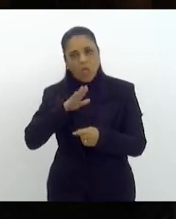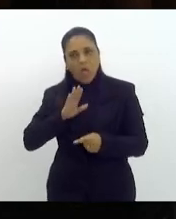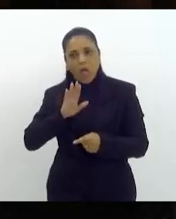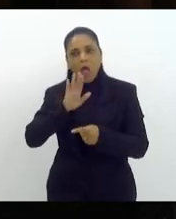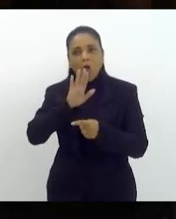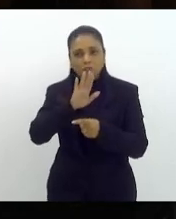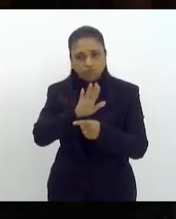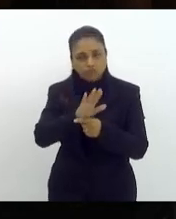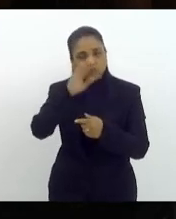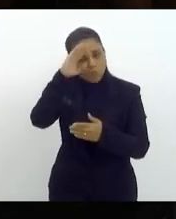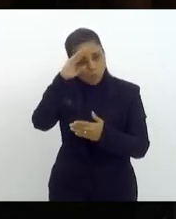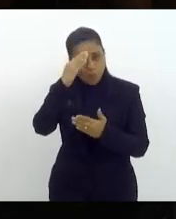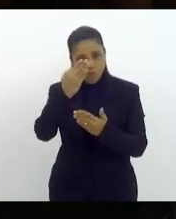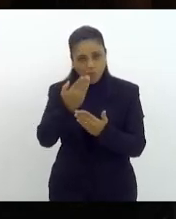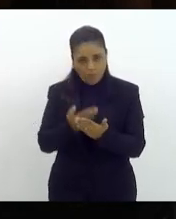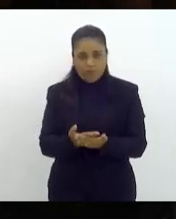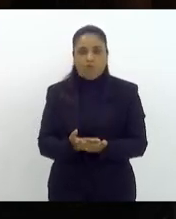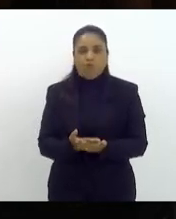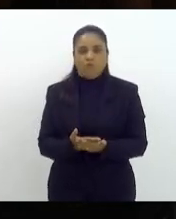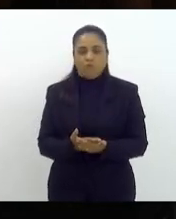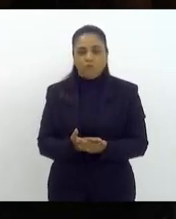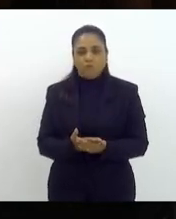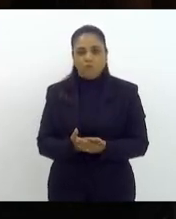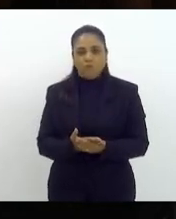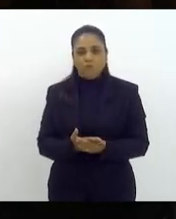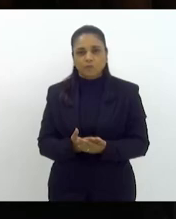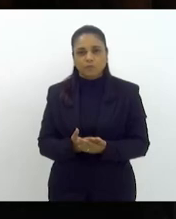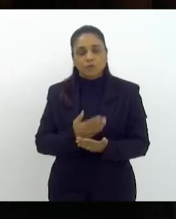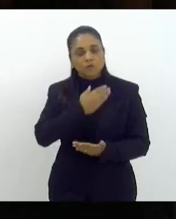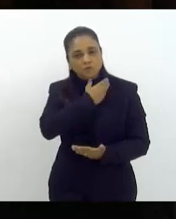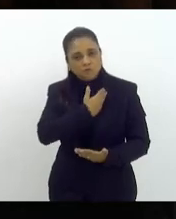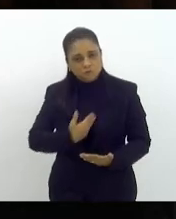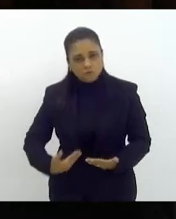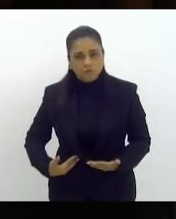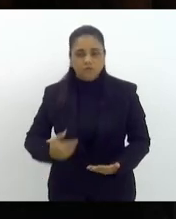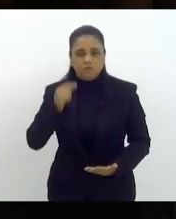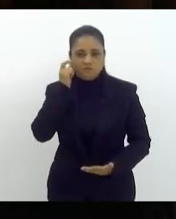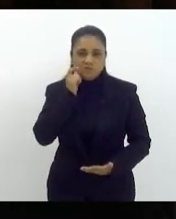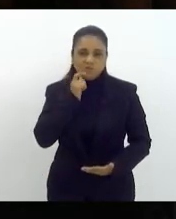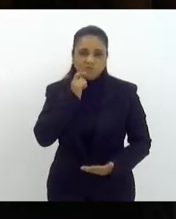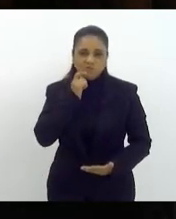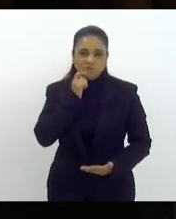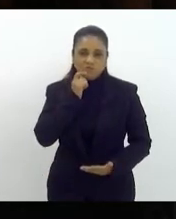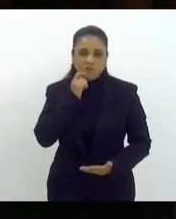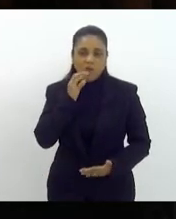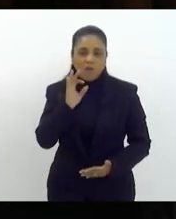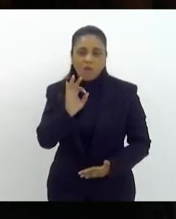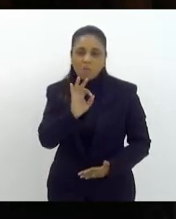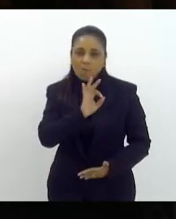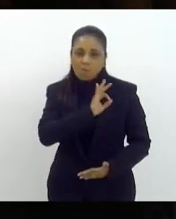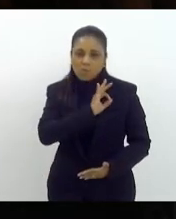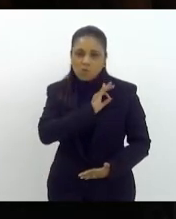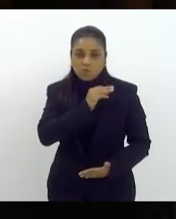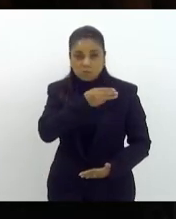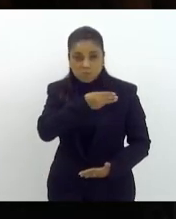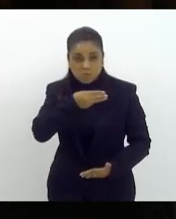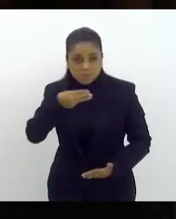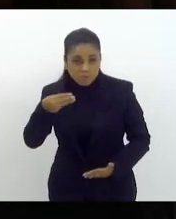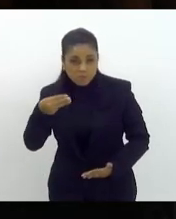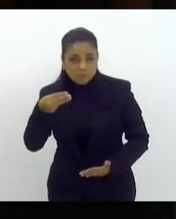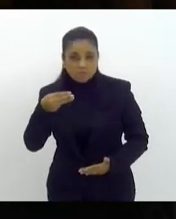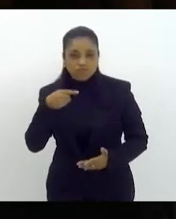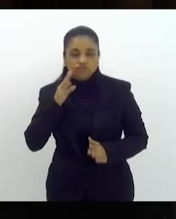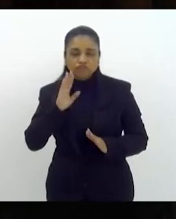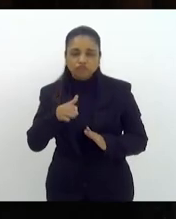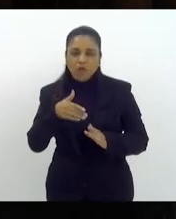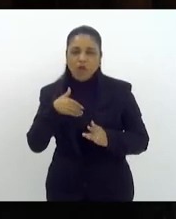e que eu confio Governador a nossa gloriosa a polícia militar já vem algum